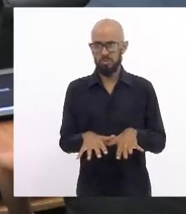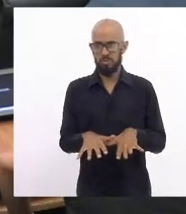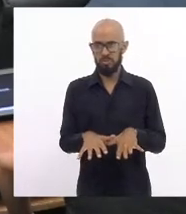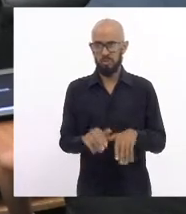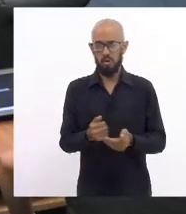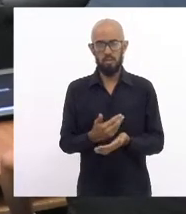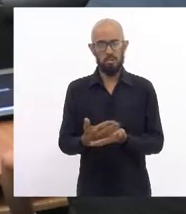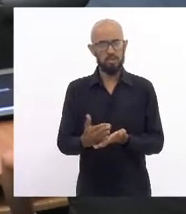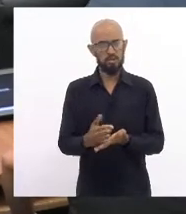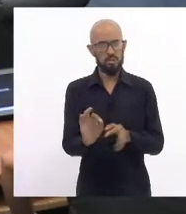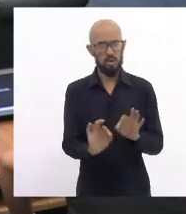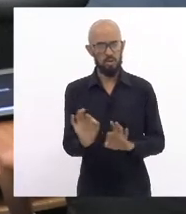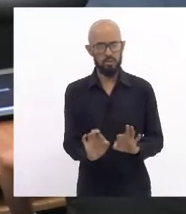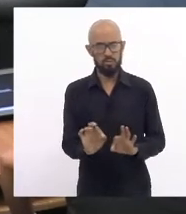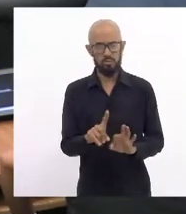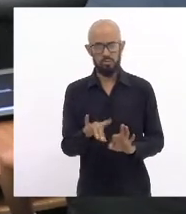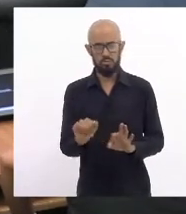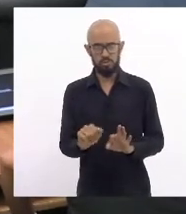Passa-se a ordem do dia.